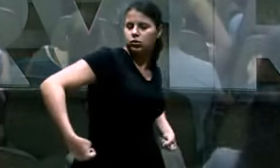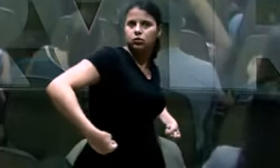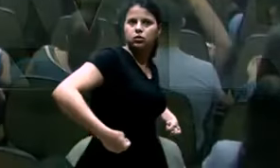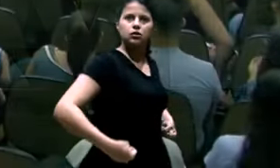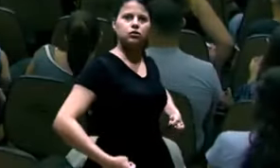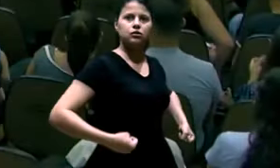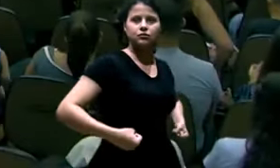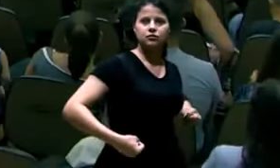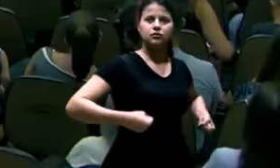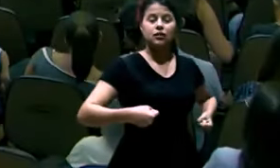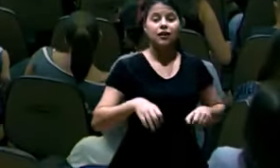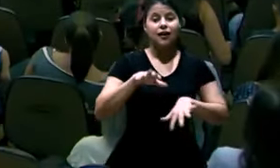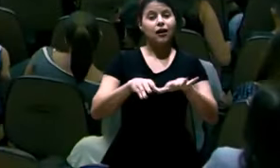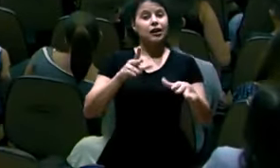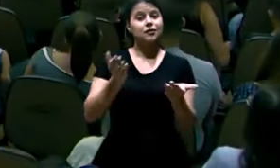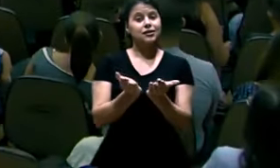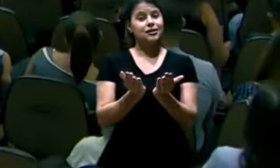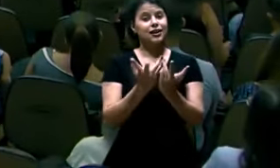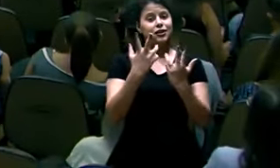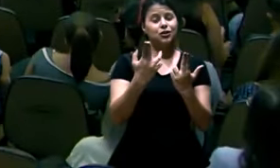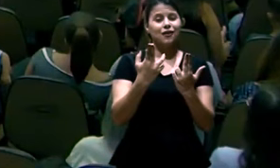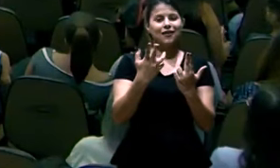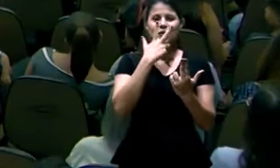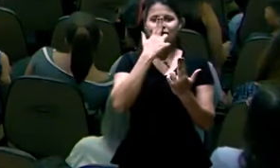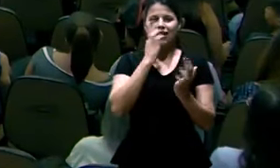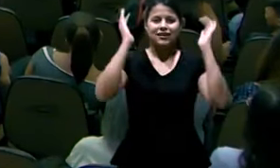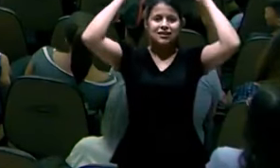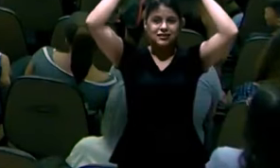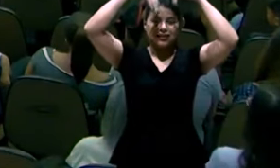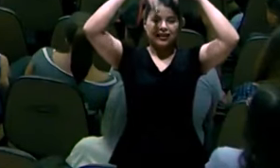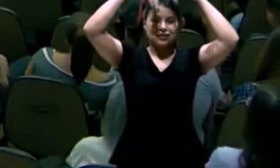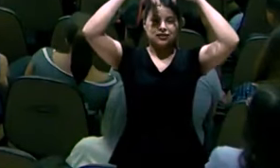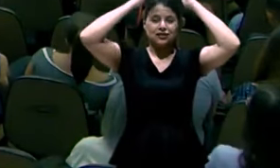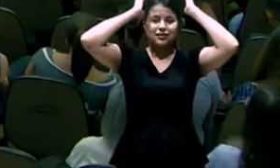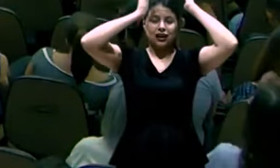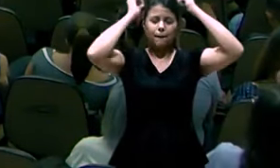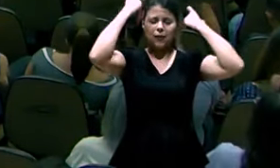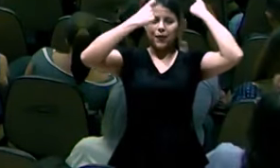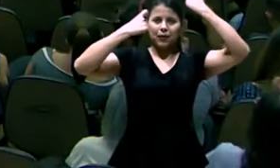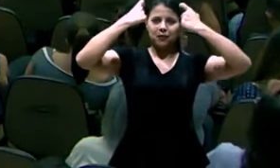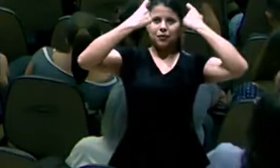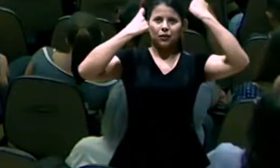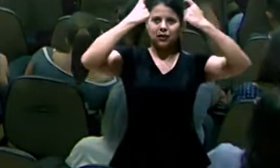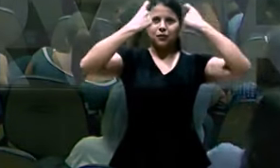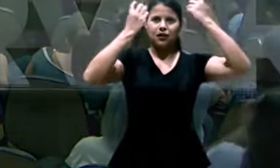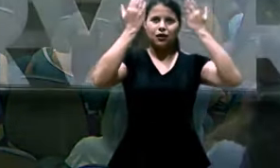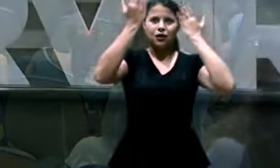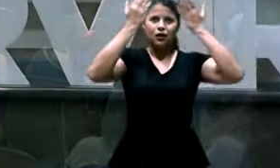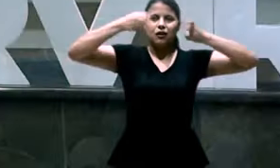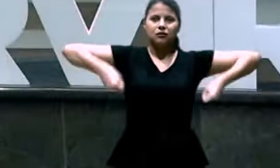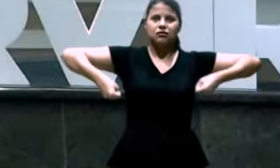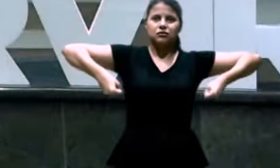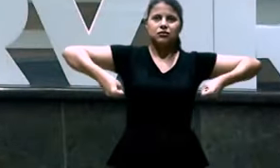Anda com coisas, preocupado com coisas, só sacola. Aí quando eles chegaram, falou: está aqui Jesus. Jesus falou: a minha comida é fazer a vontade do meu Pai.